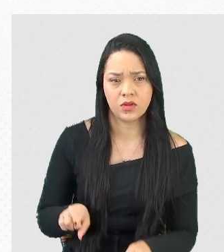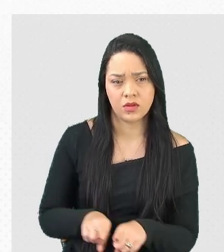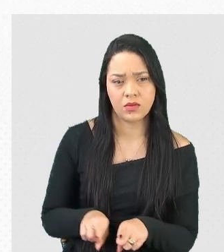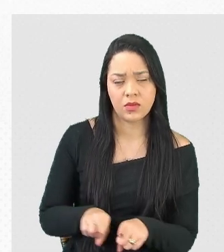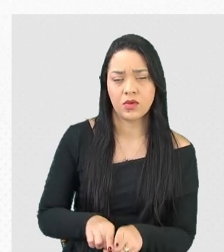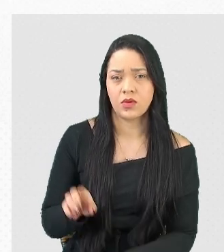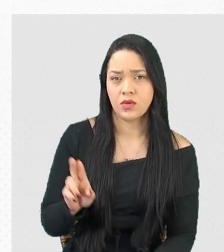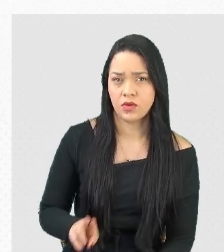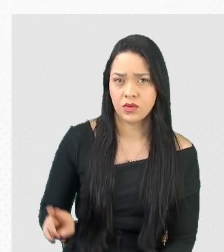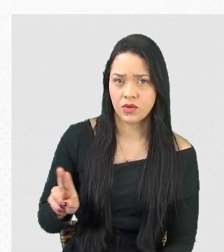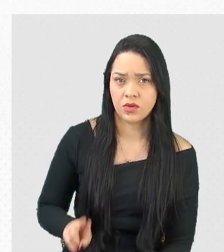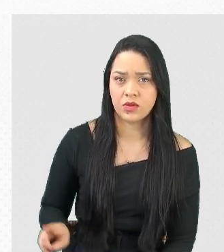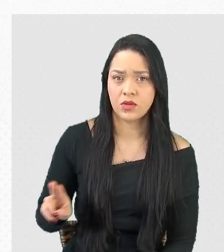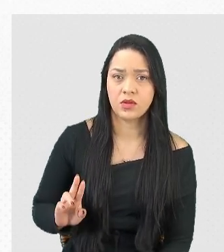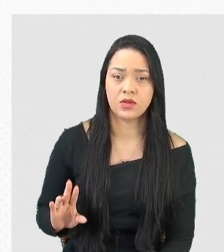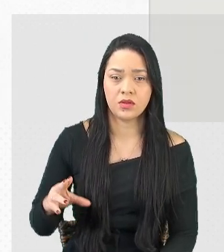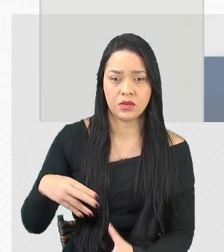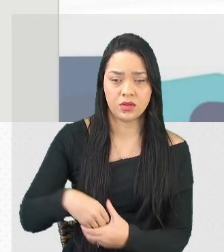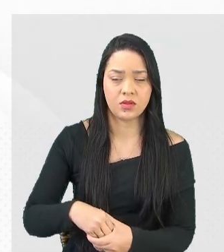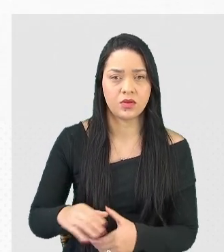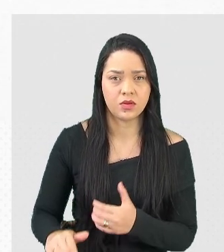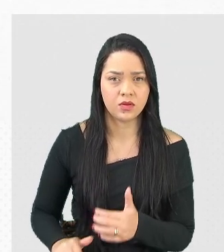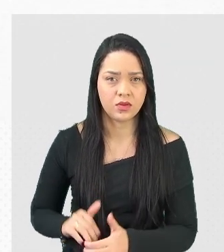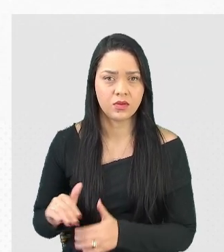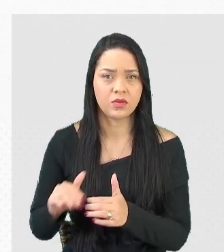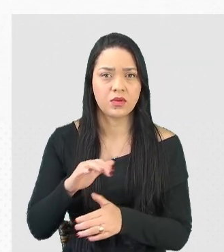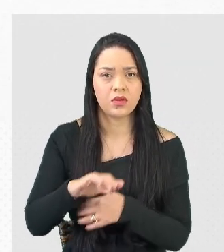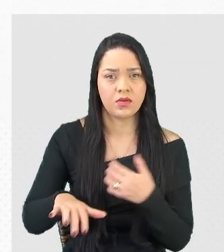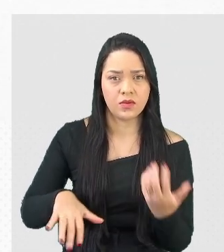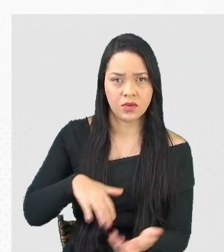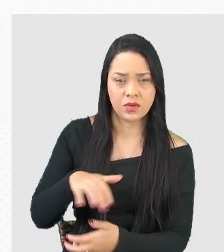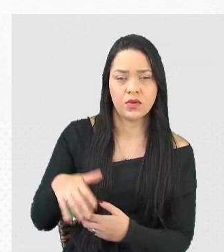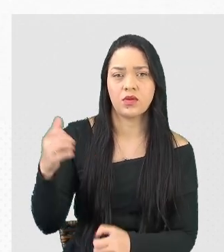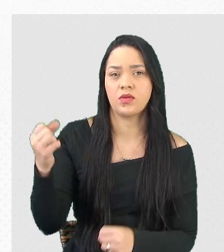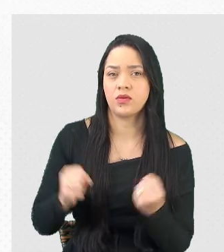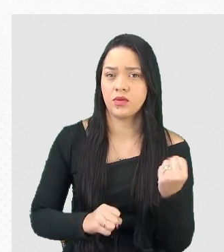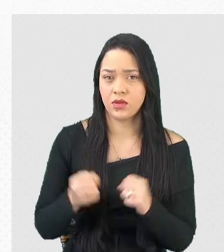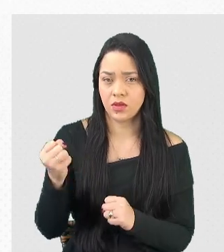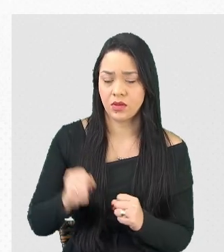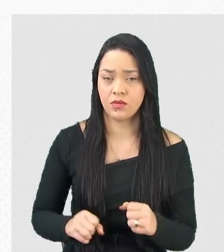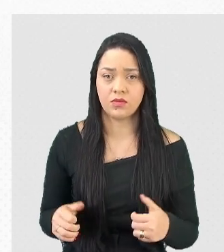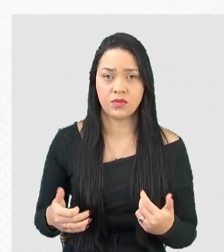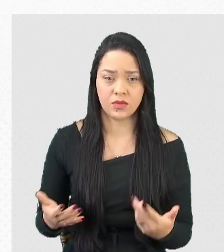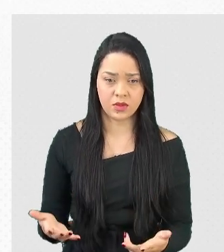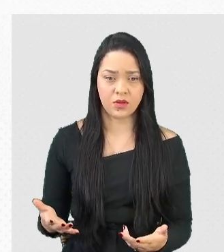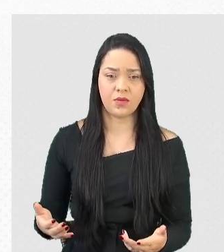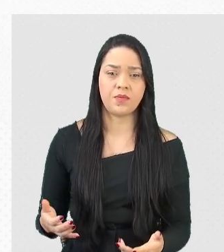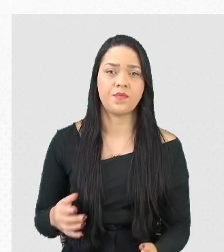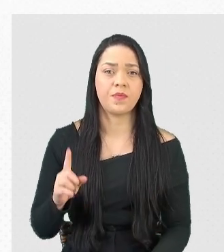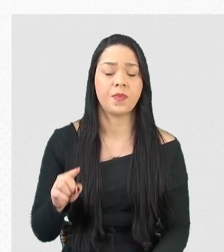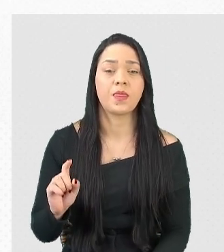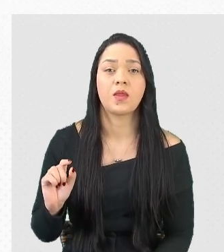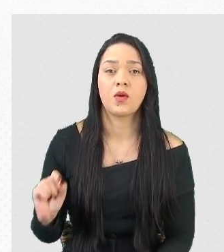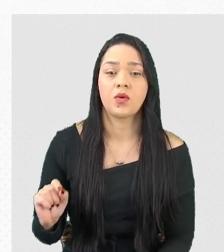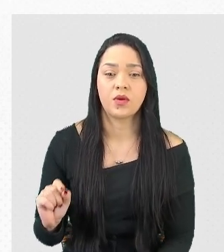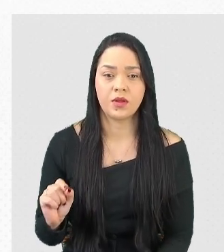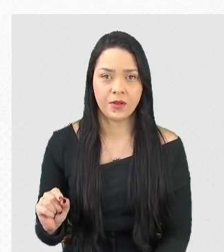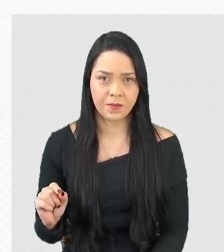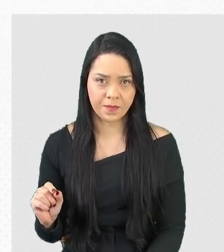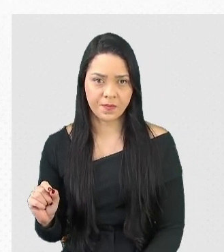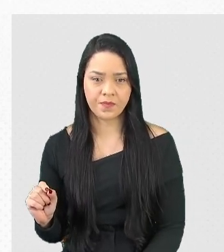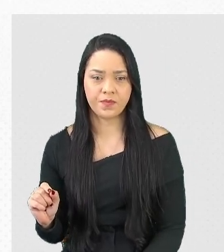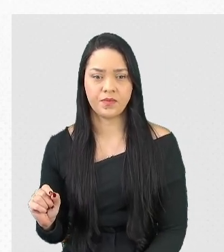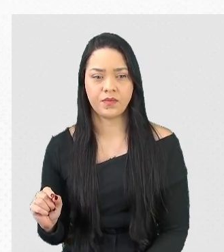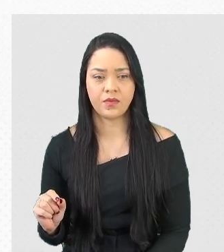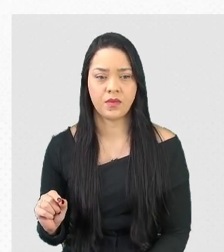Revolução Industrial. Bom, mas essa revolução, né, ela traz também diversas inovações técnicas,